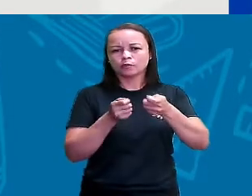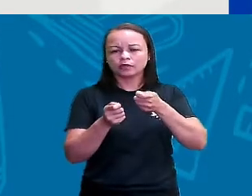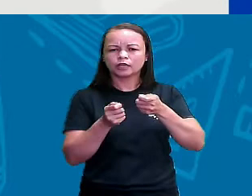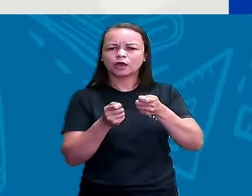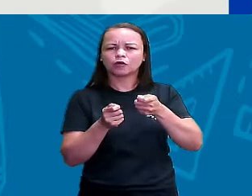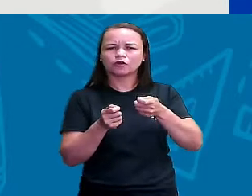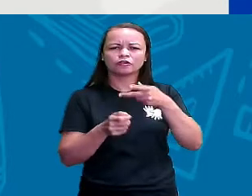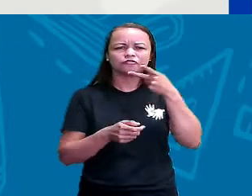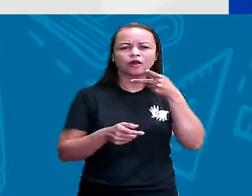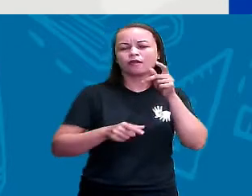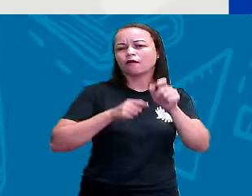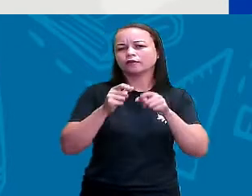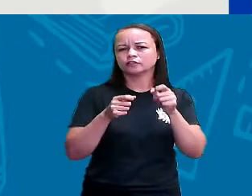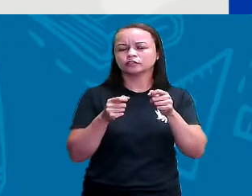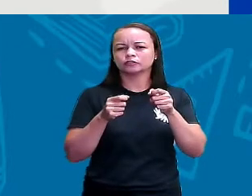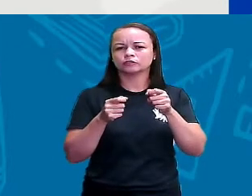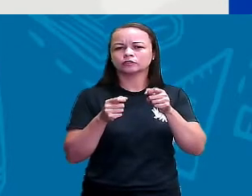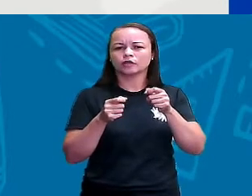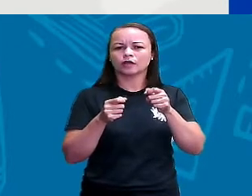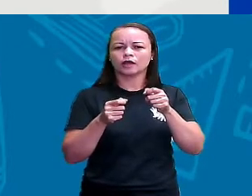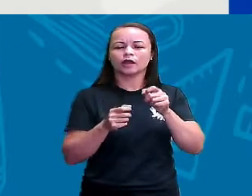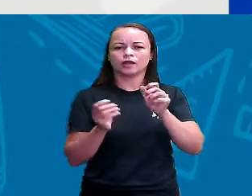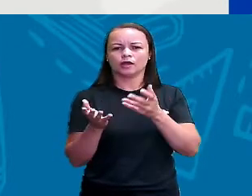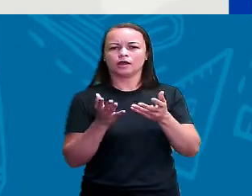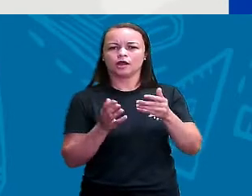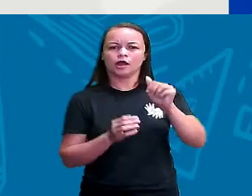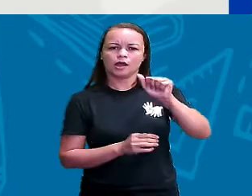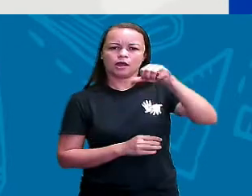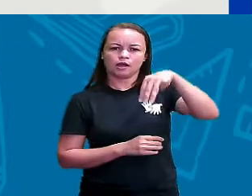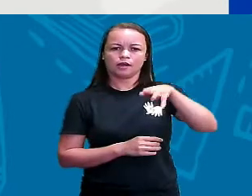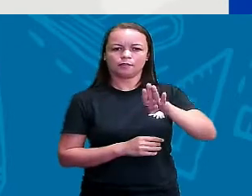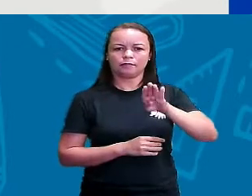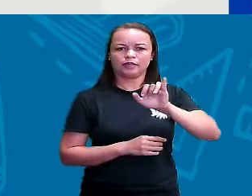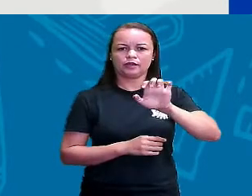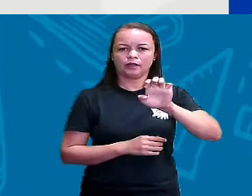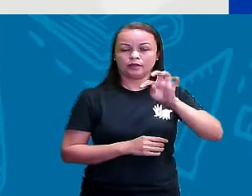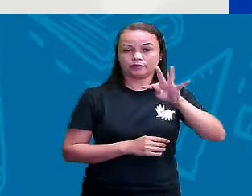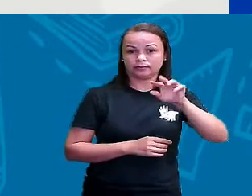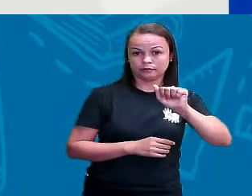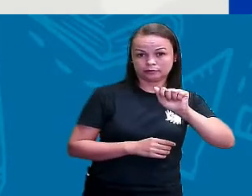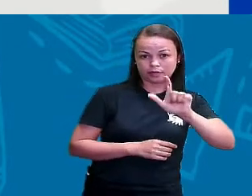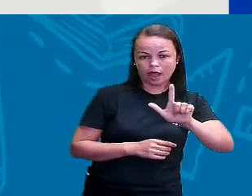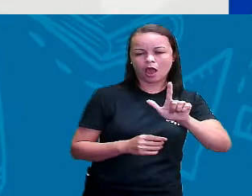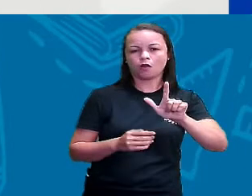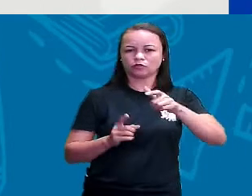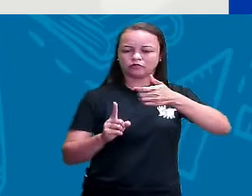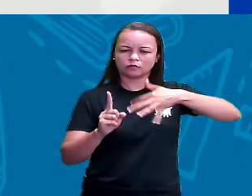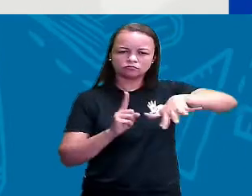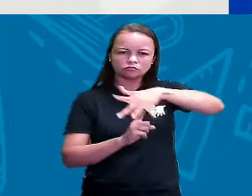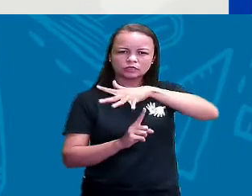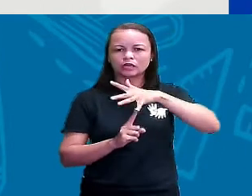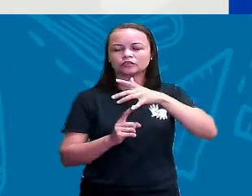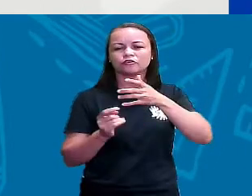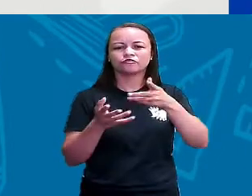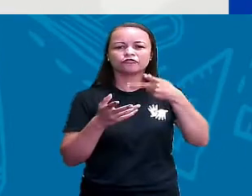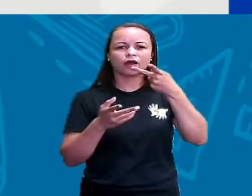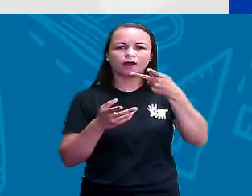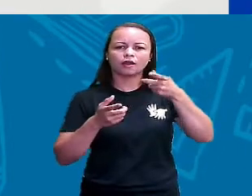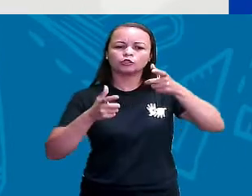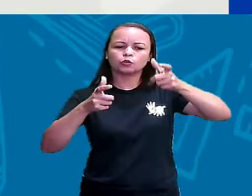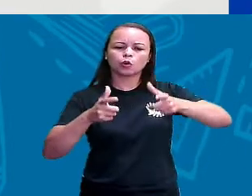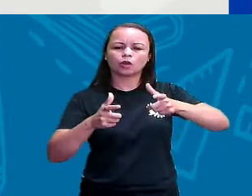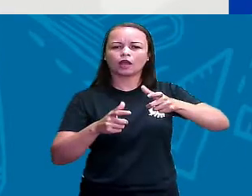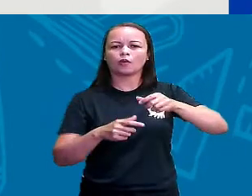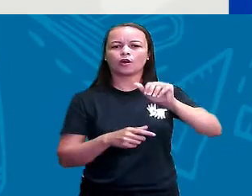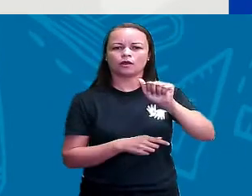ambiental remete a ambiente, tá certo? Ao meio ambiente. Quando a gente fala especificamente do nosso país,